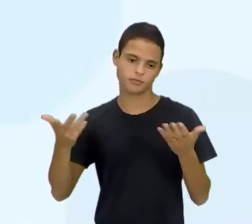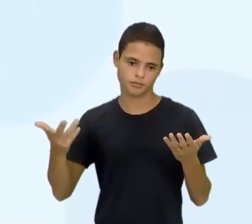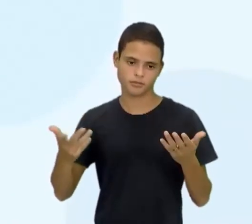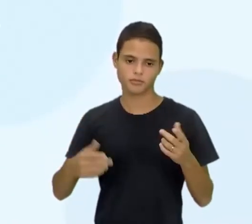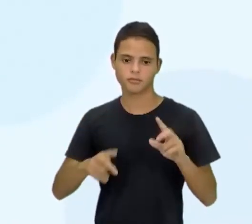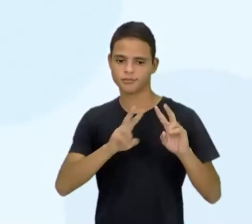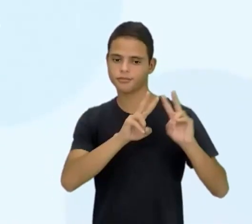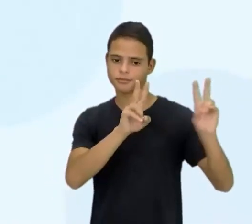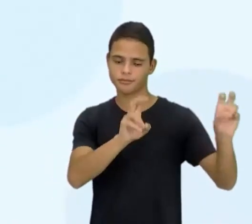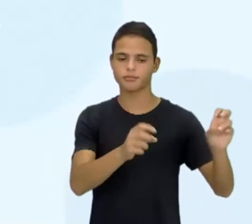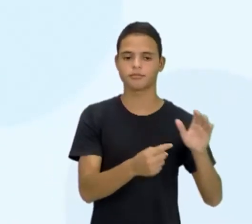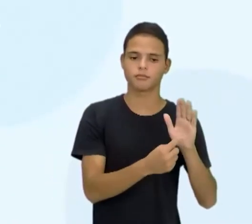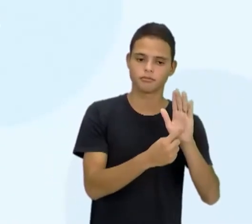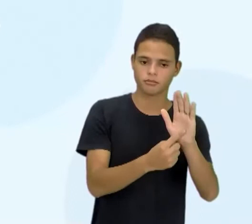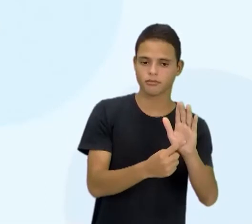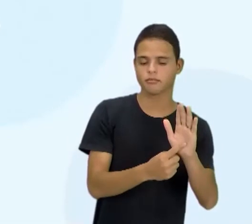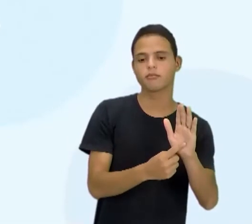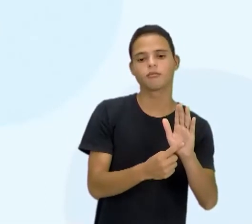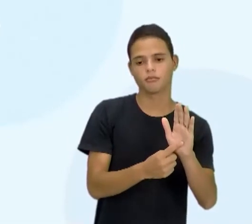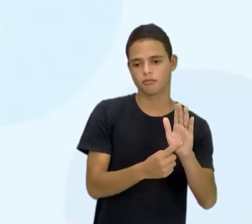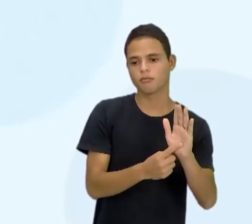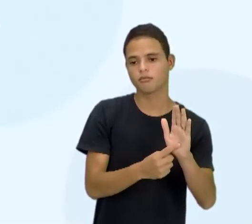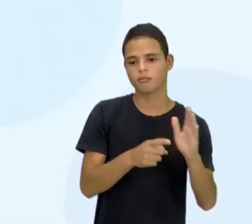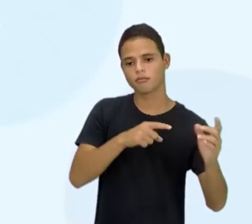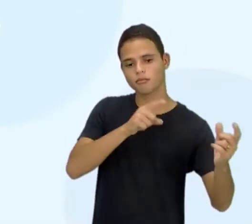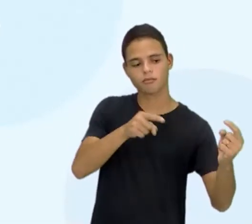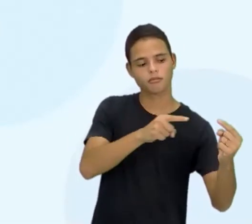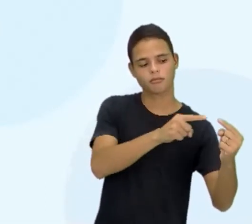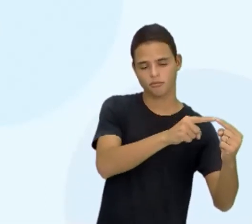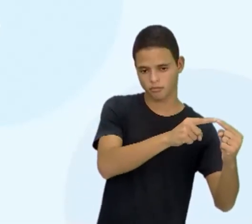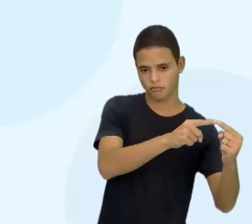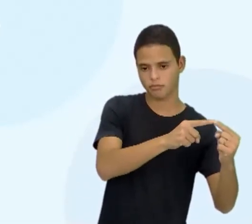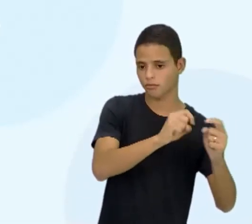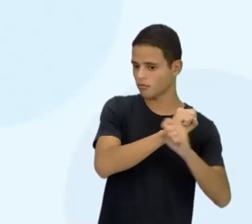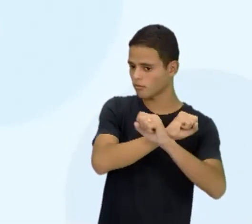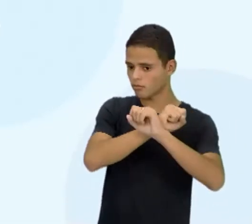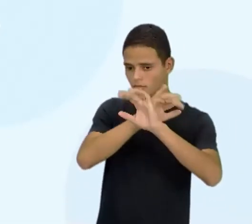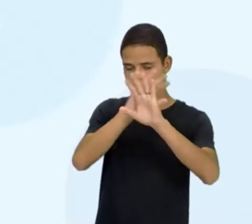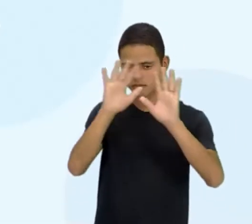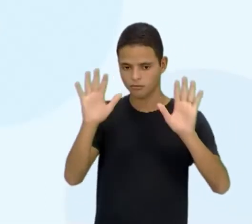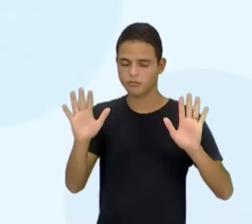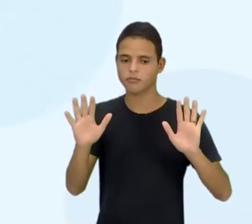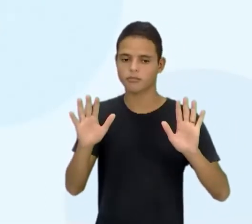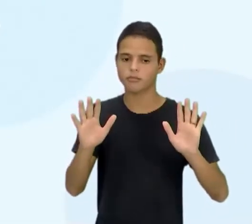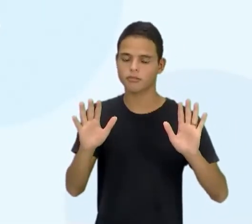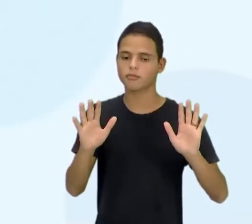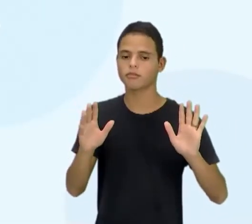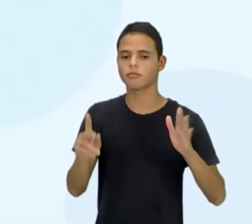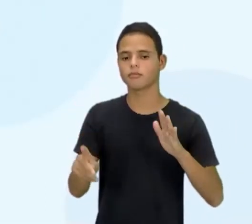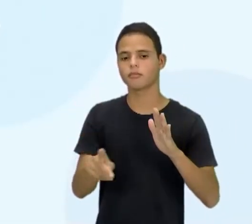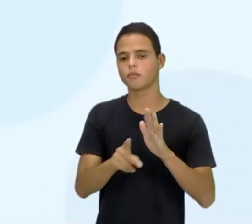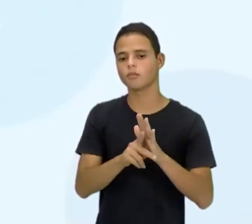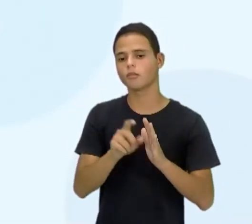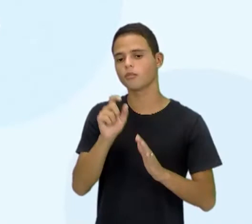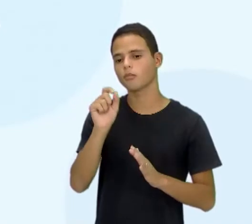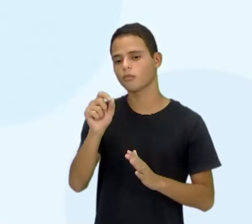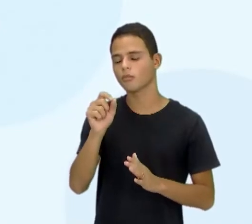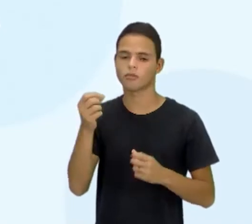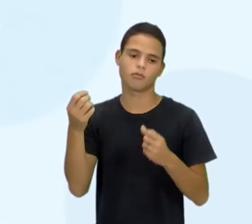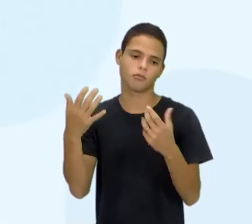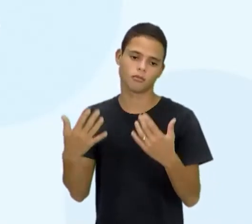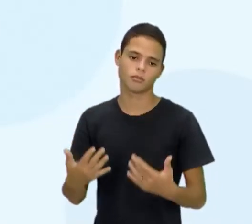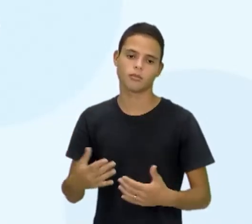título, apresenta aí de maneira objetiva, clara, bem específica, o que vai